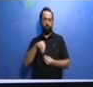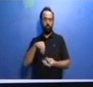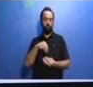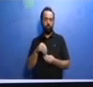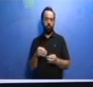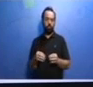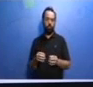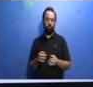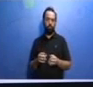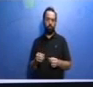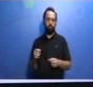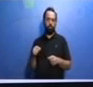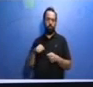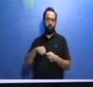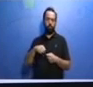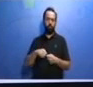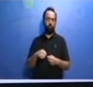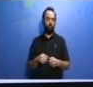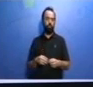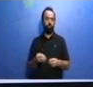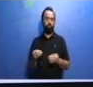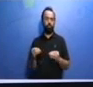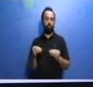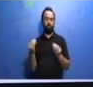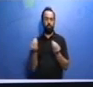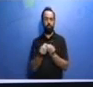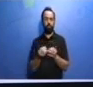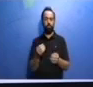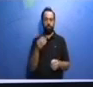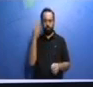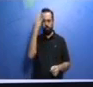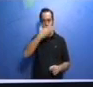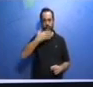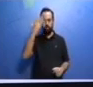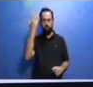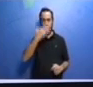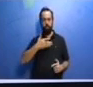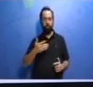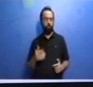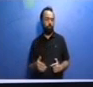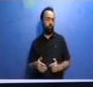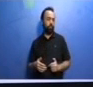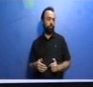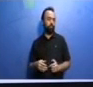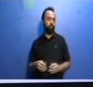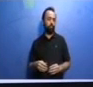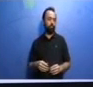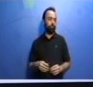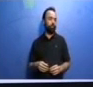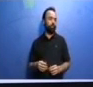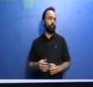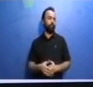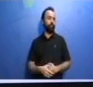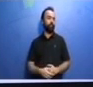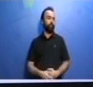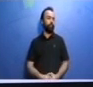produção dele não são mais visíveis e nem percebidos, porque temos uma substância